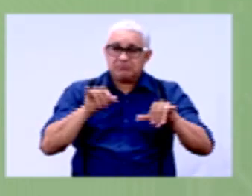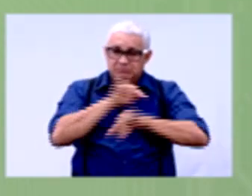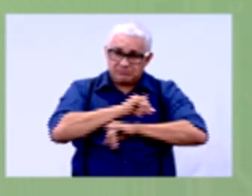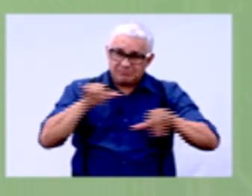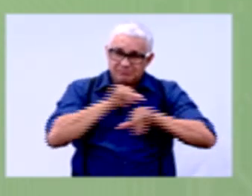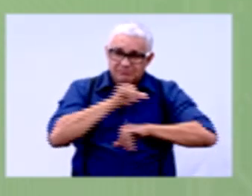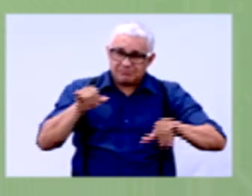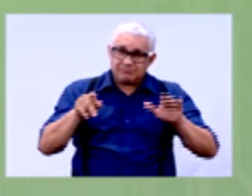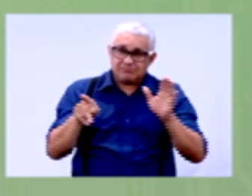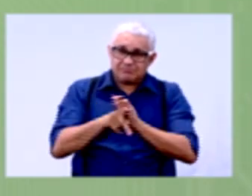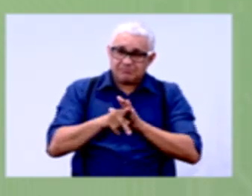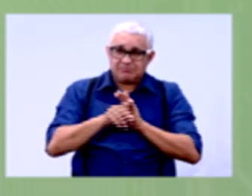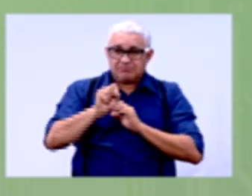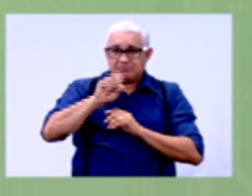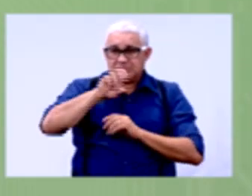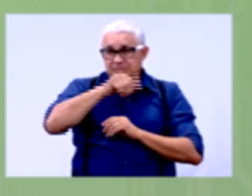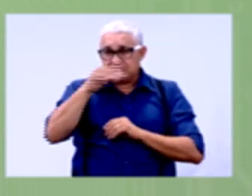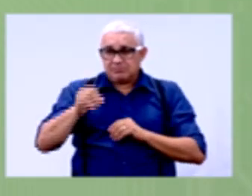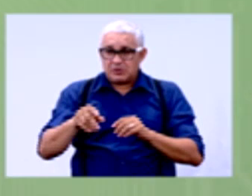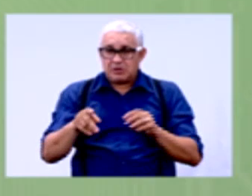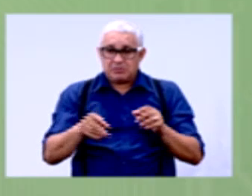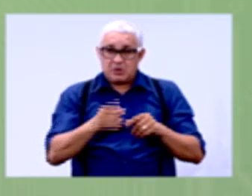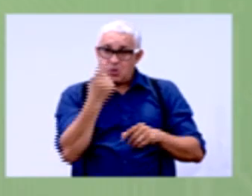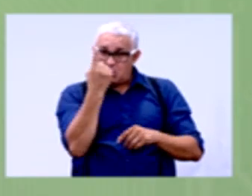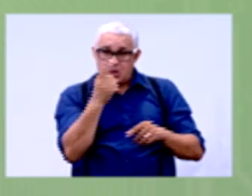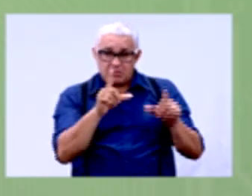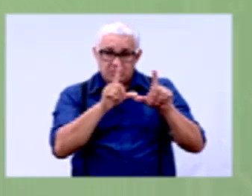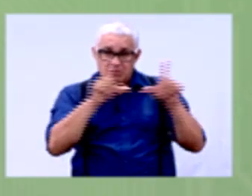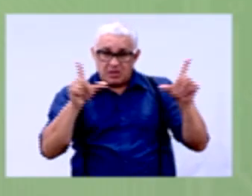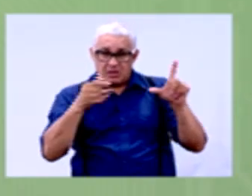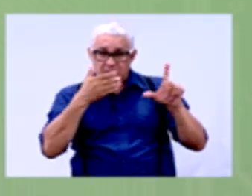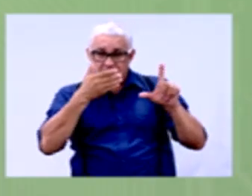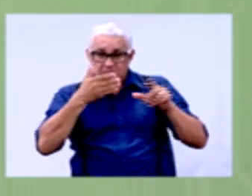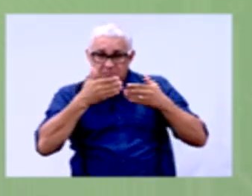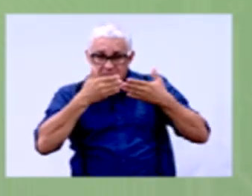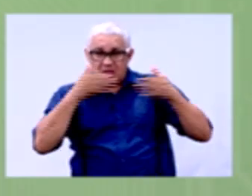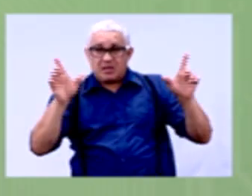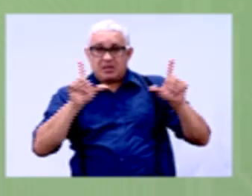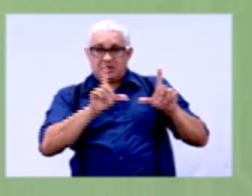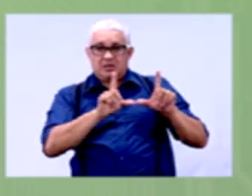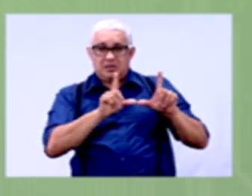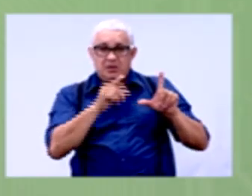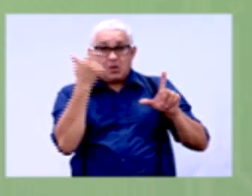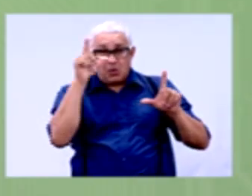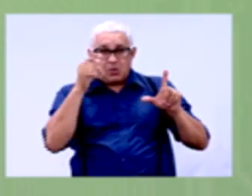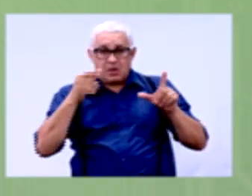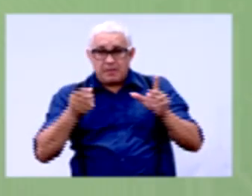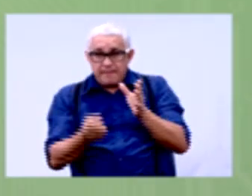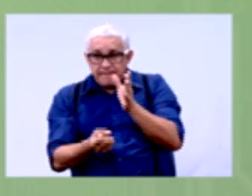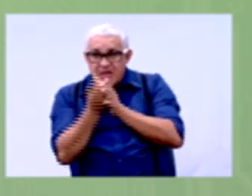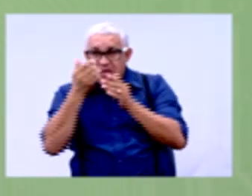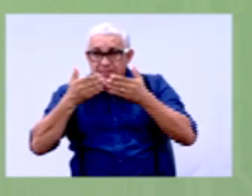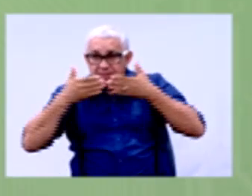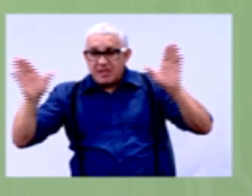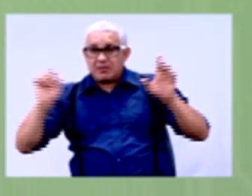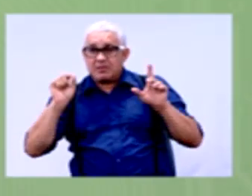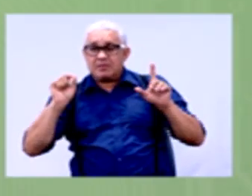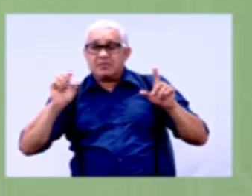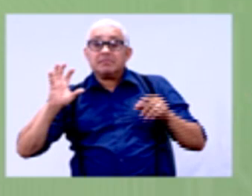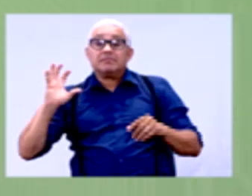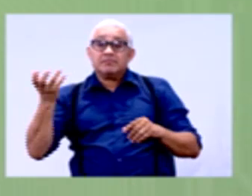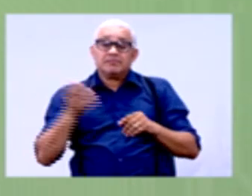informações da sessão somente naquela janela do navegador aberto. Caso outra janela seja aberta, o que vai